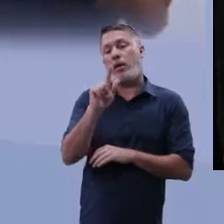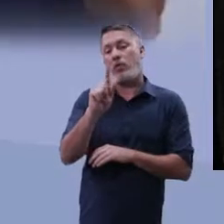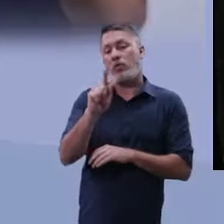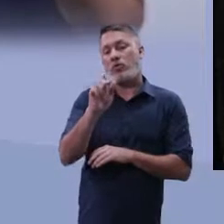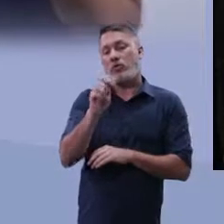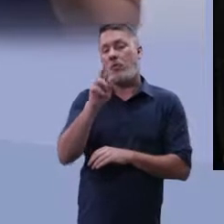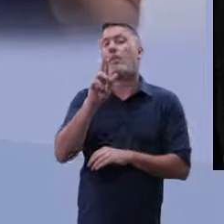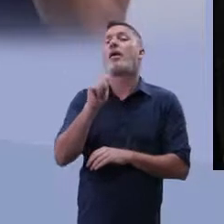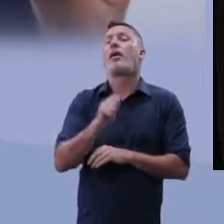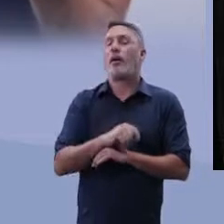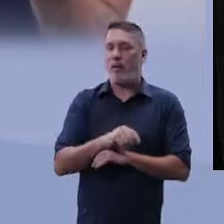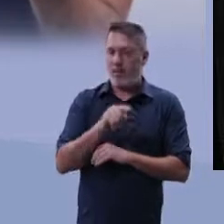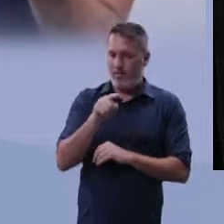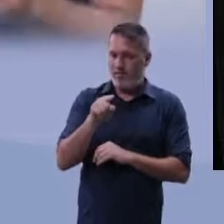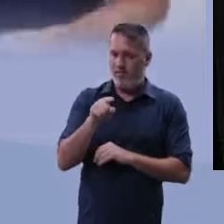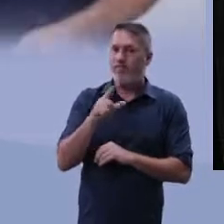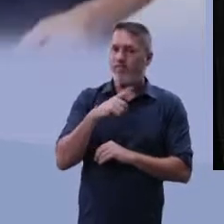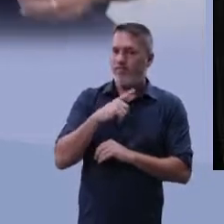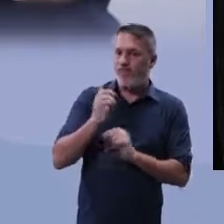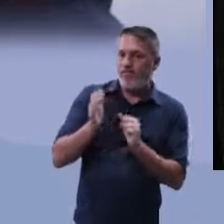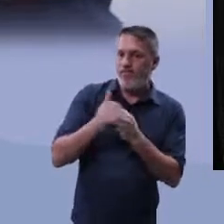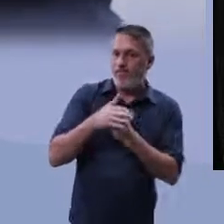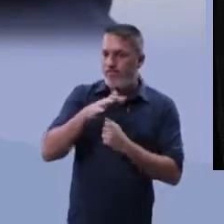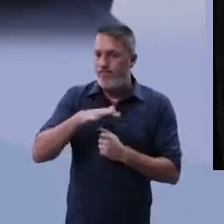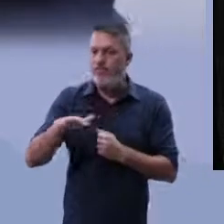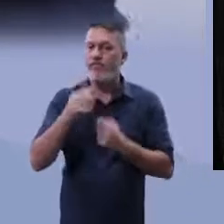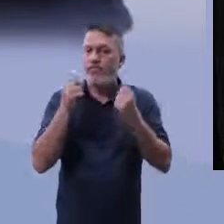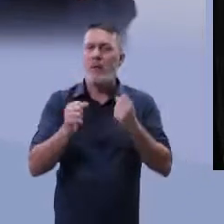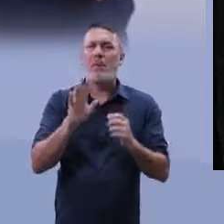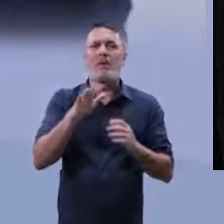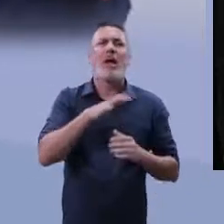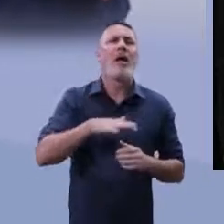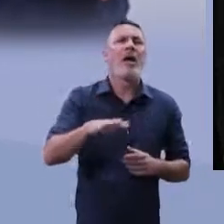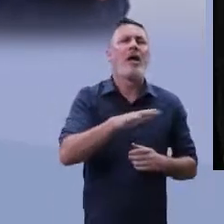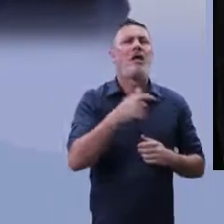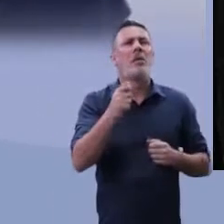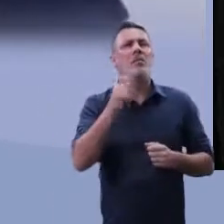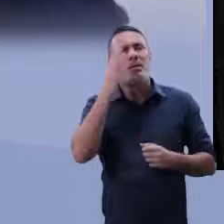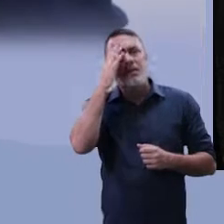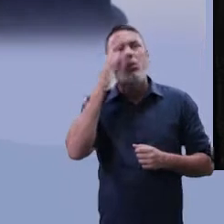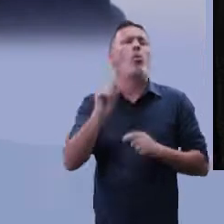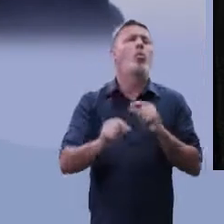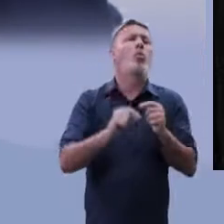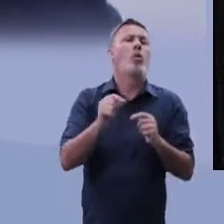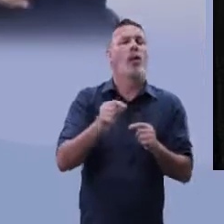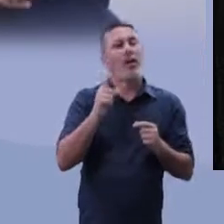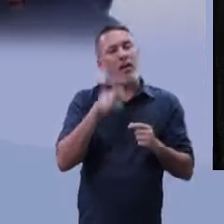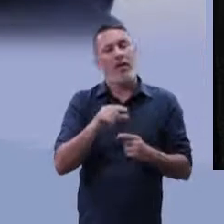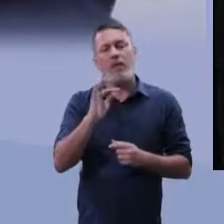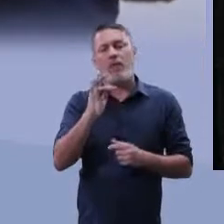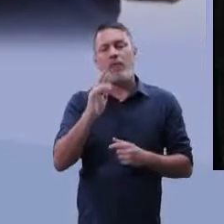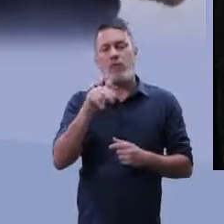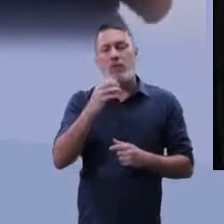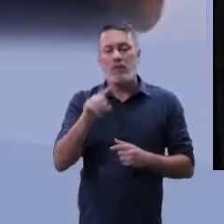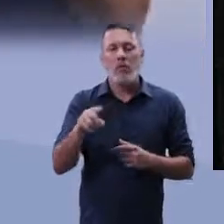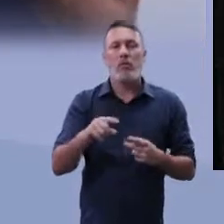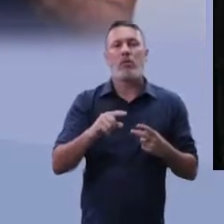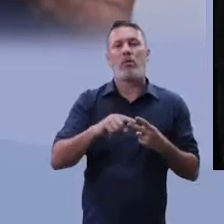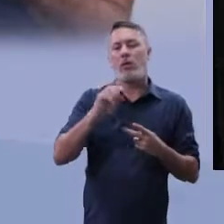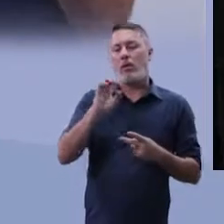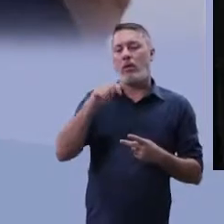de álgebra. Aí que aparece o X da questão. O que você tem que dominar aí na parte de álgebra, funções e gráficos?